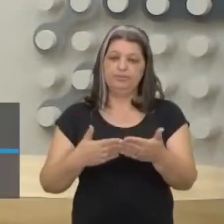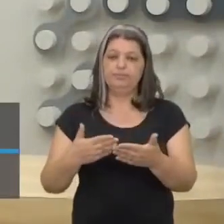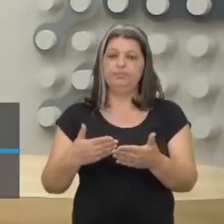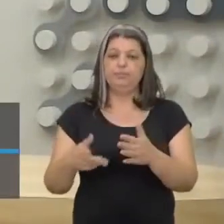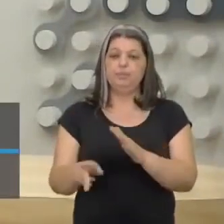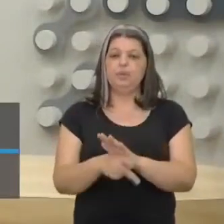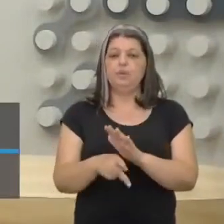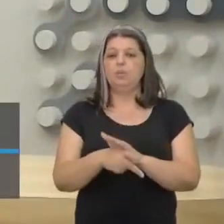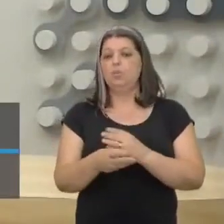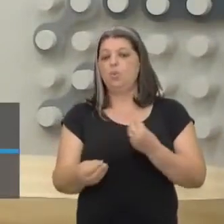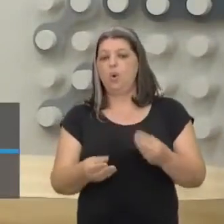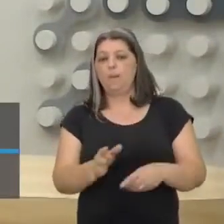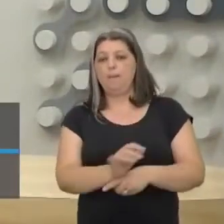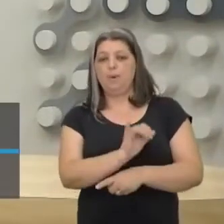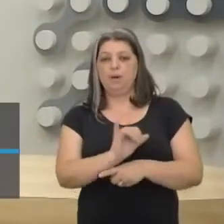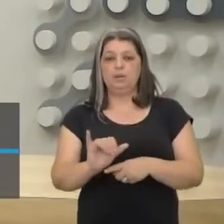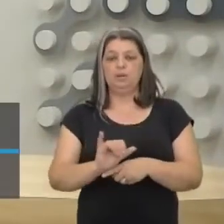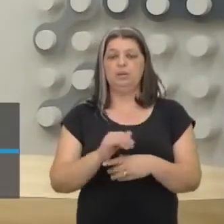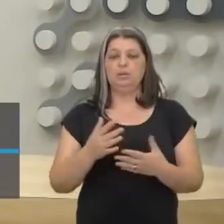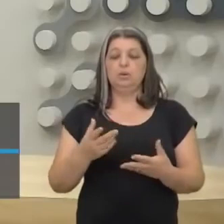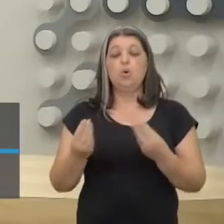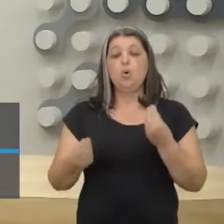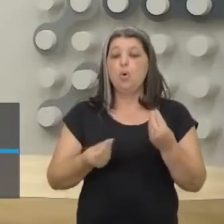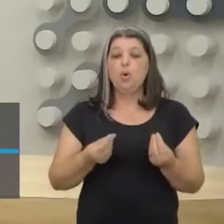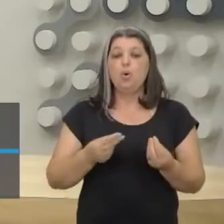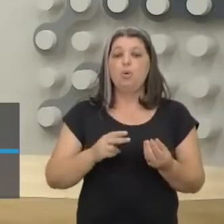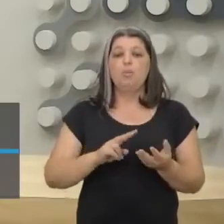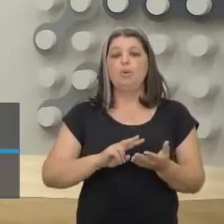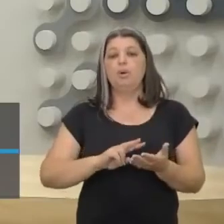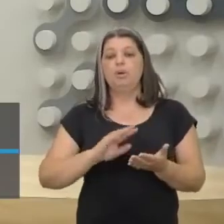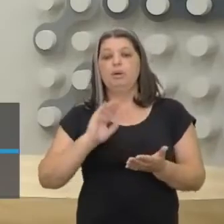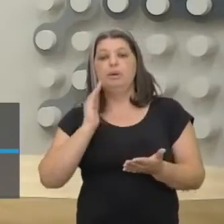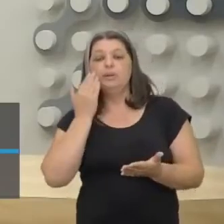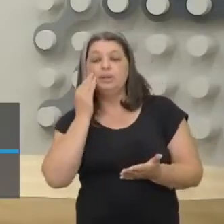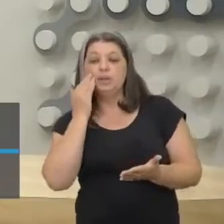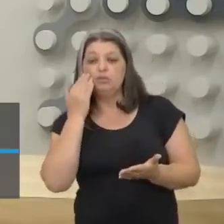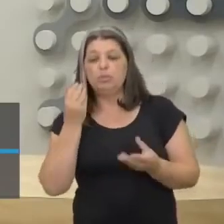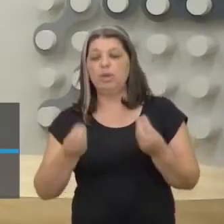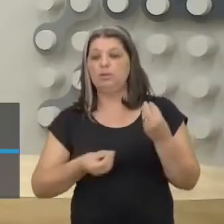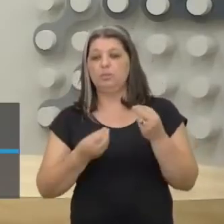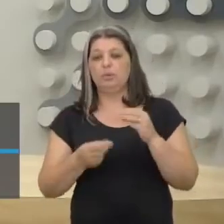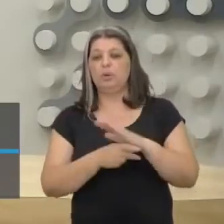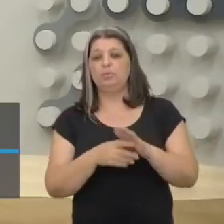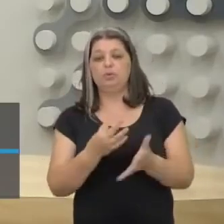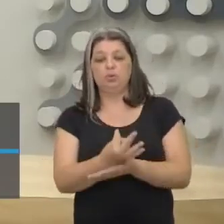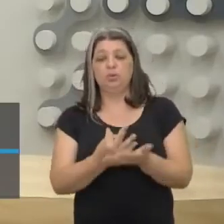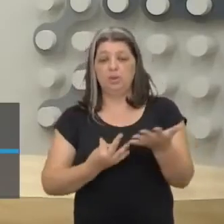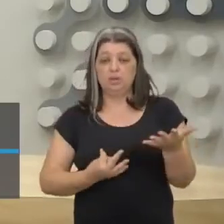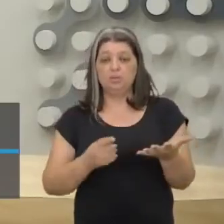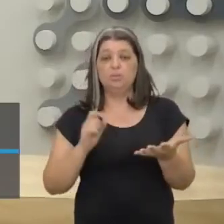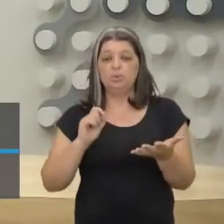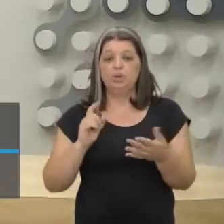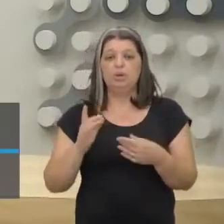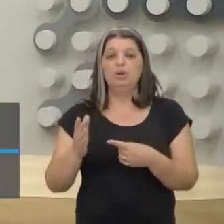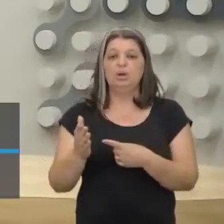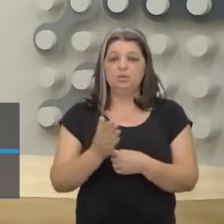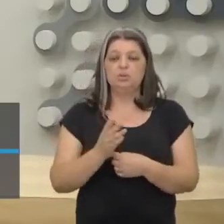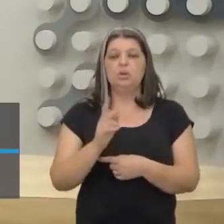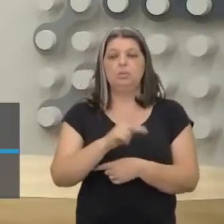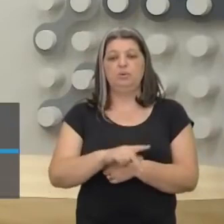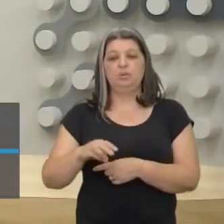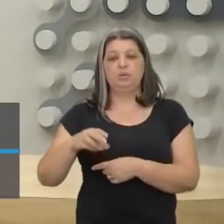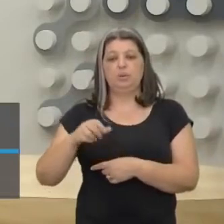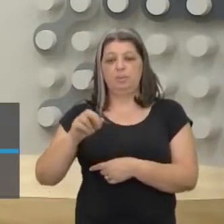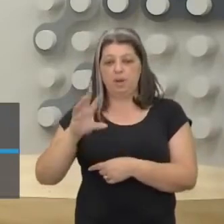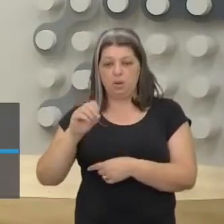esquema dessa construção, como interpretar, o que facilita na interpretação de um texto. O professor Mauro trabalhou com vocês a questão